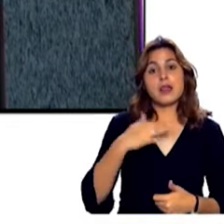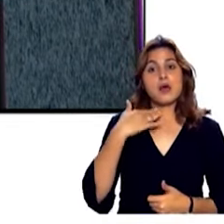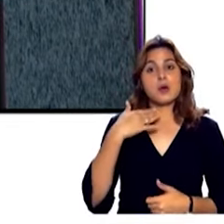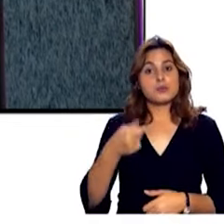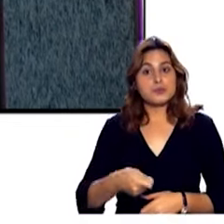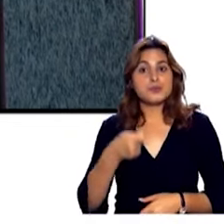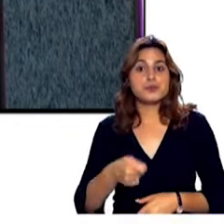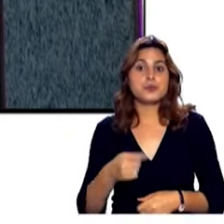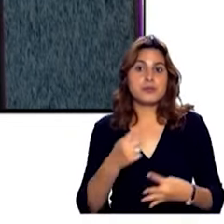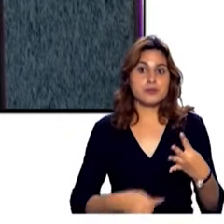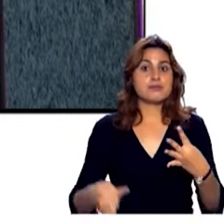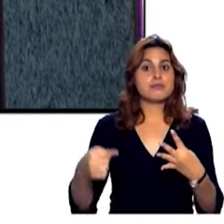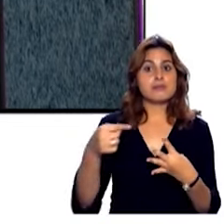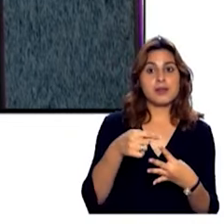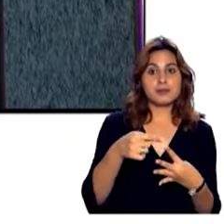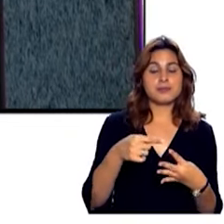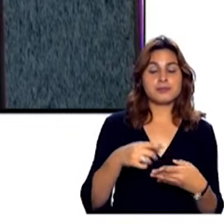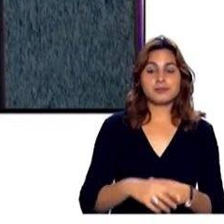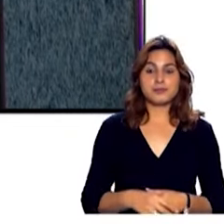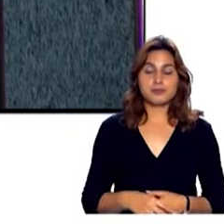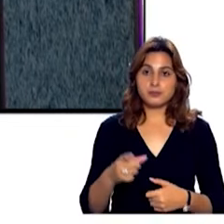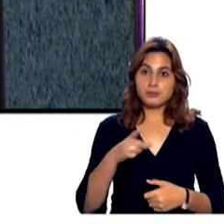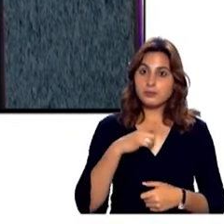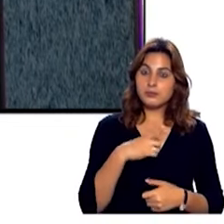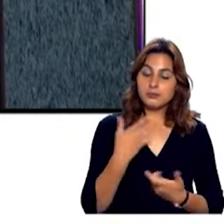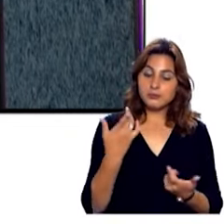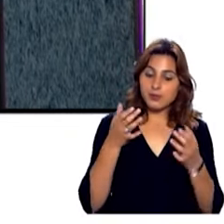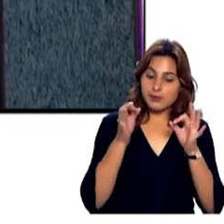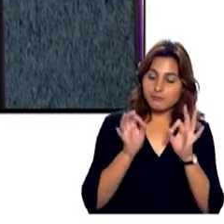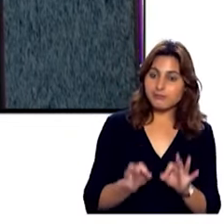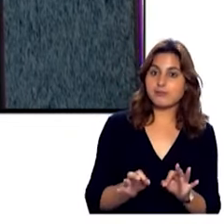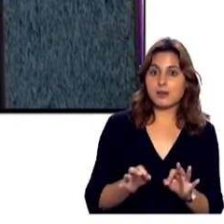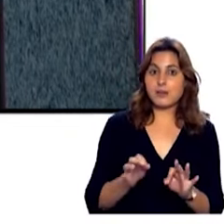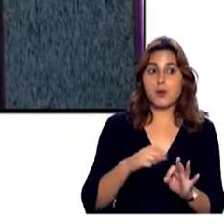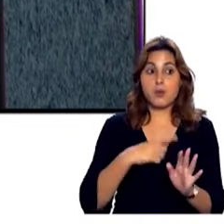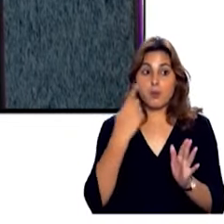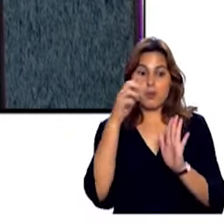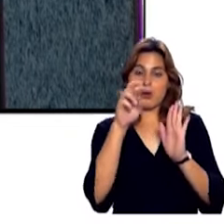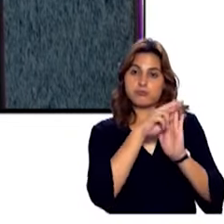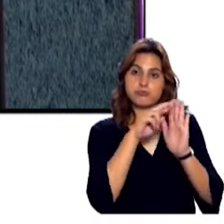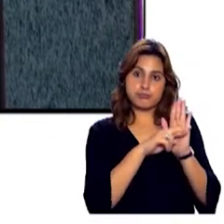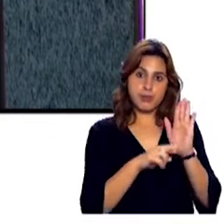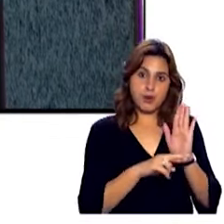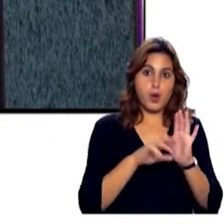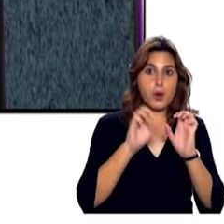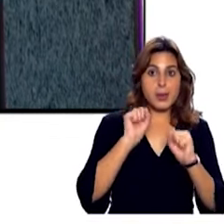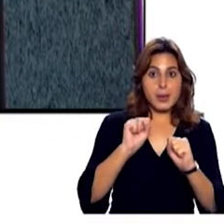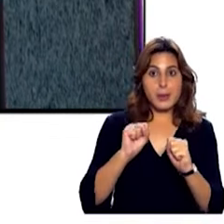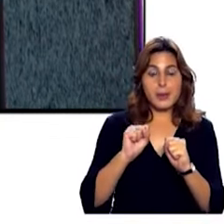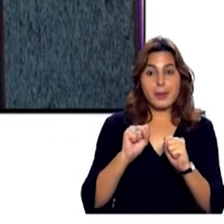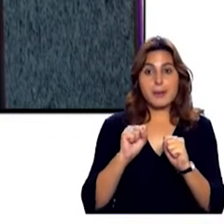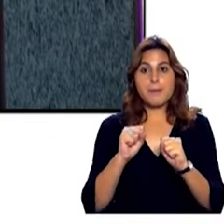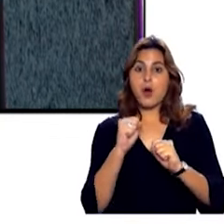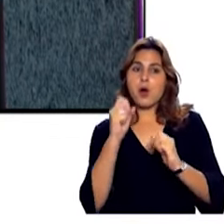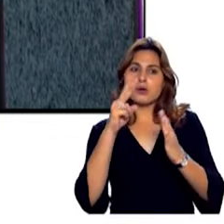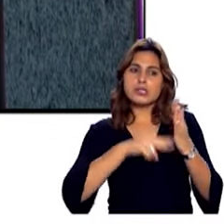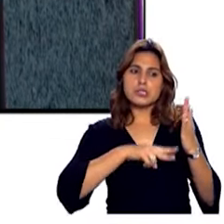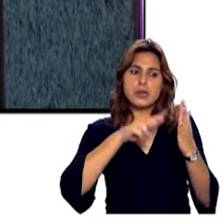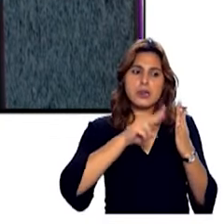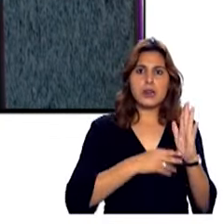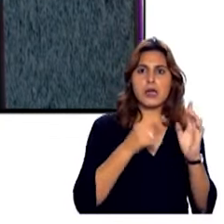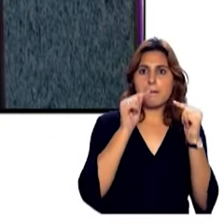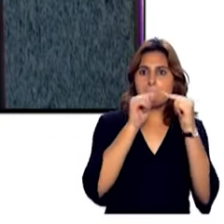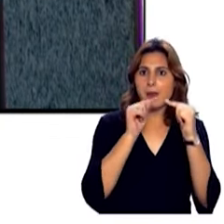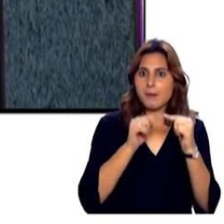se depara prontamente com uma Norma que pode ser interpretada ou deforma